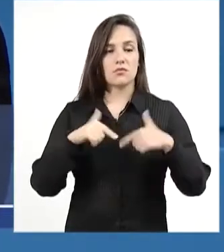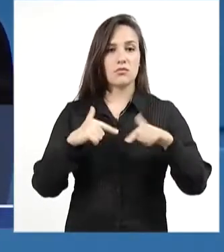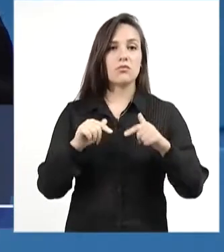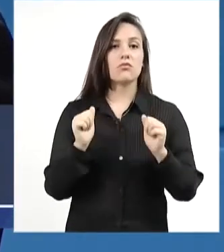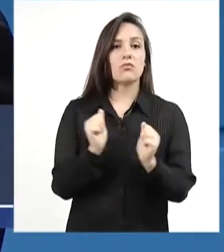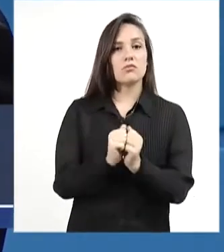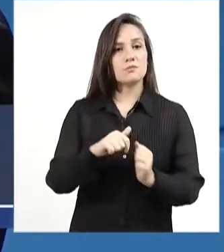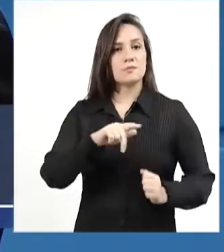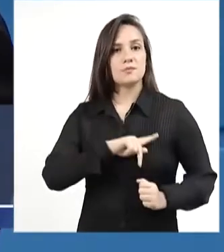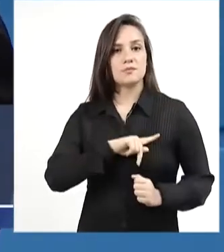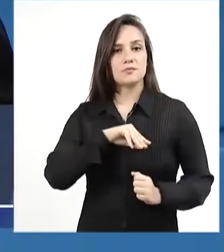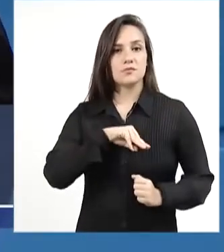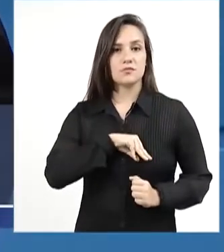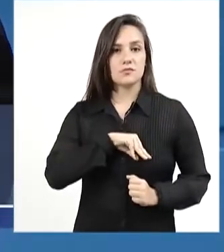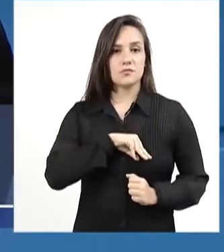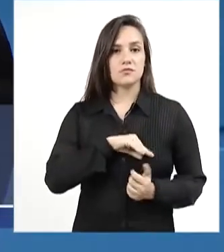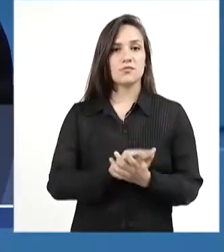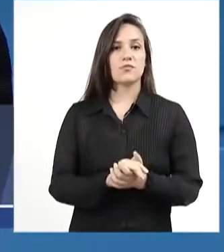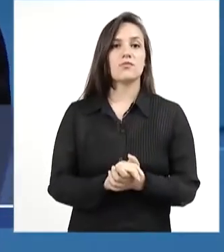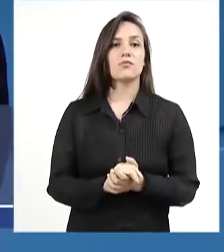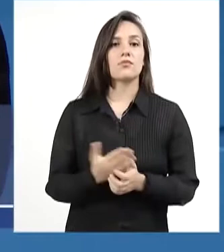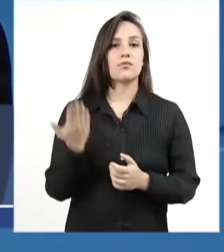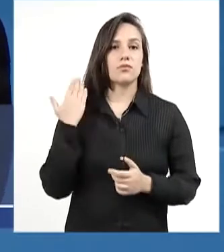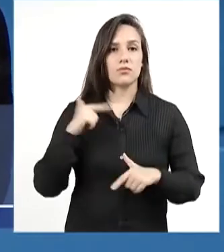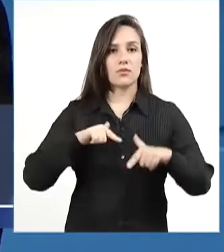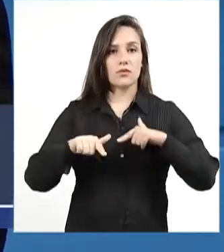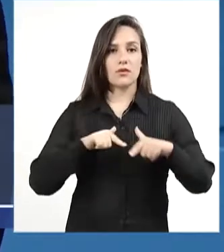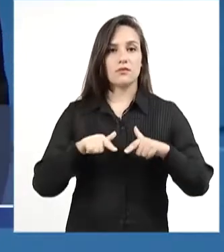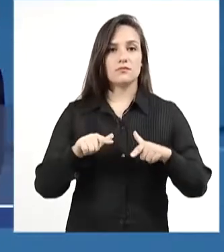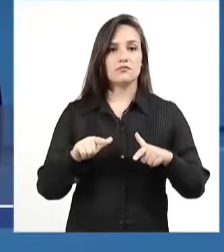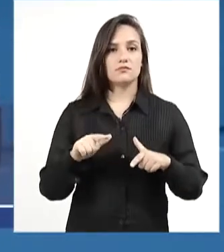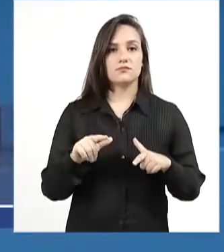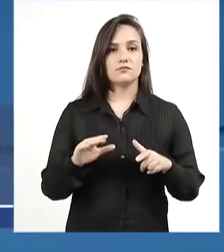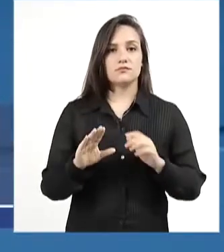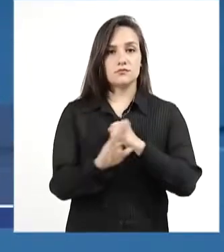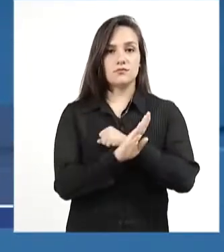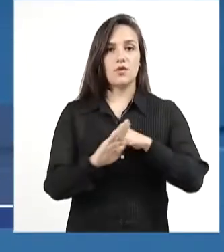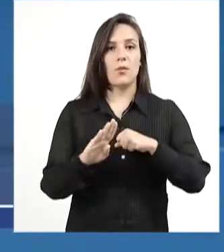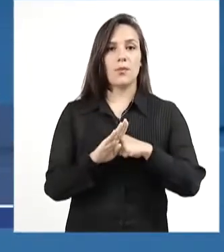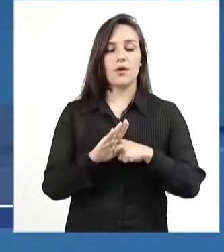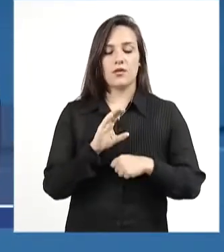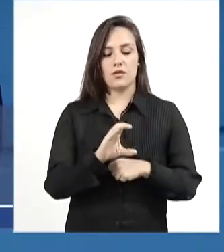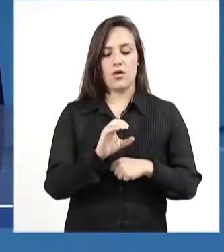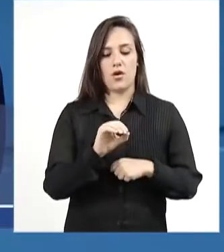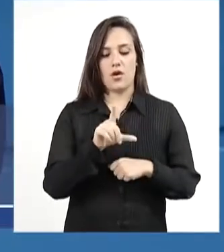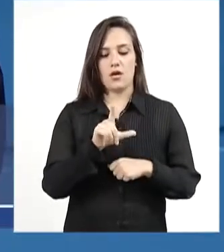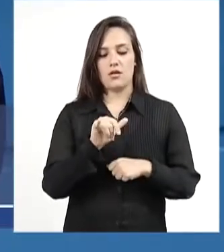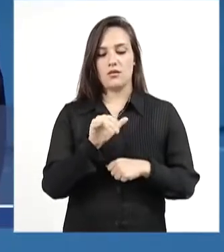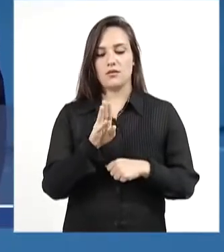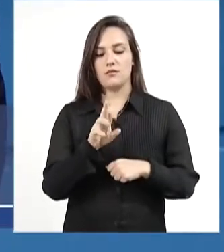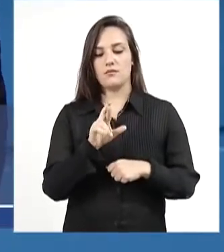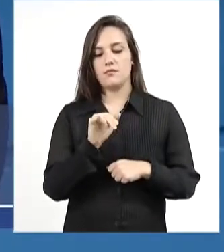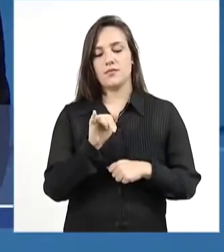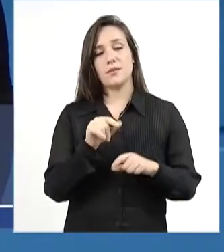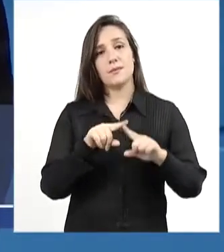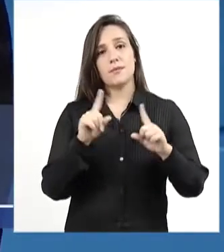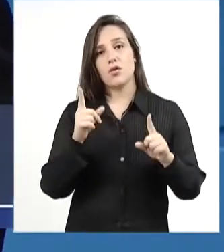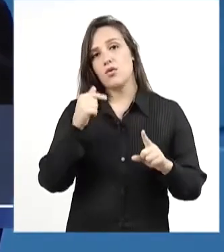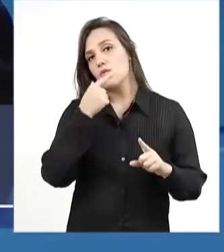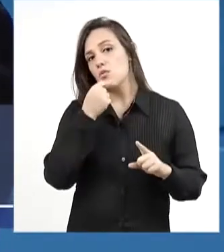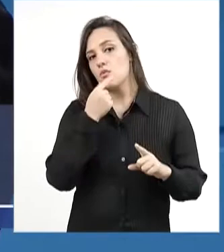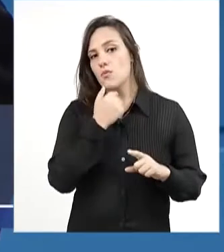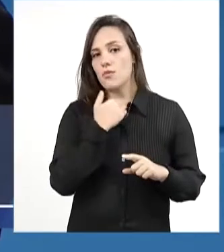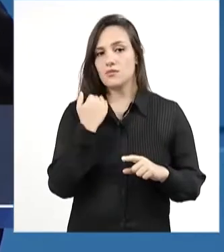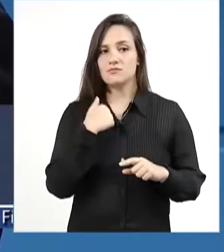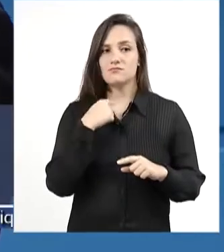Polícia Militar. Ele morava ali no Colibri 1, eu sempre morei naquela região do Grande Alves Pereira. E nesse final de semana ele nos deixou. Eu não pude